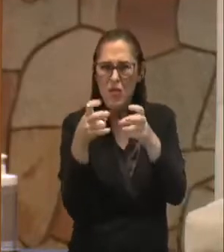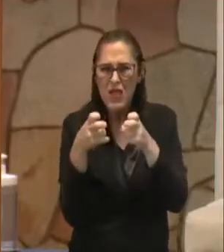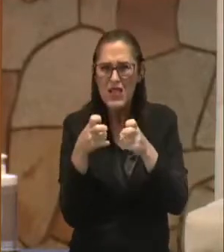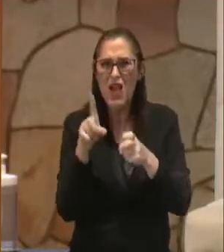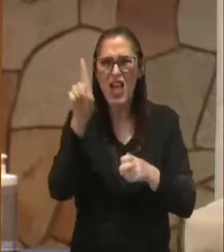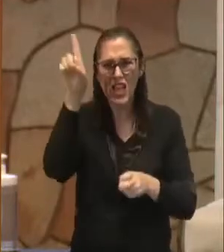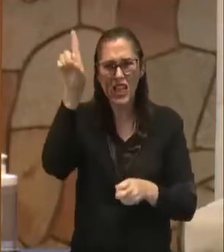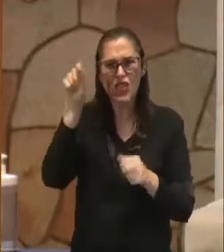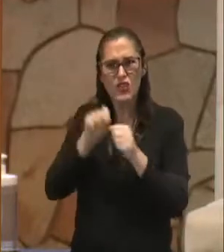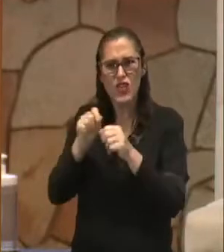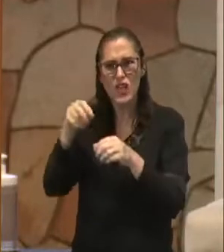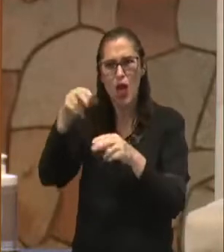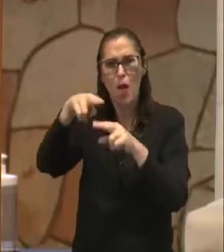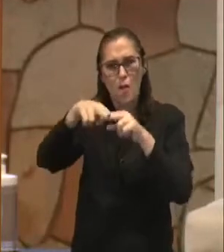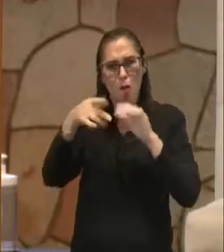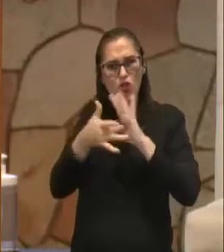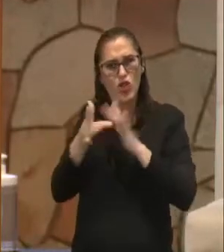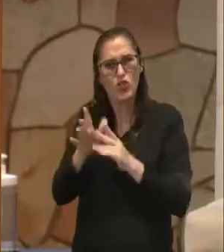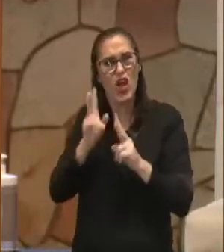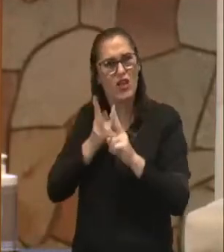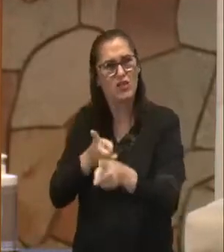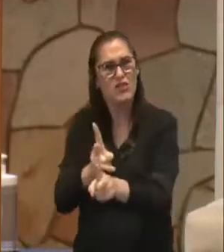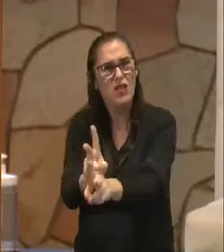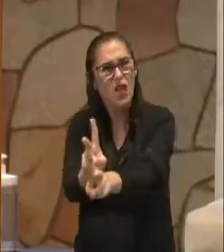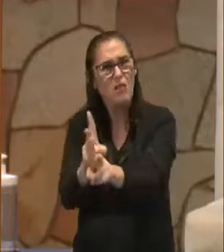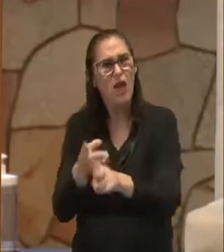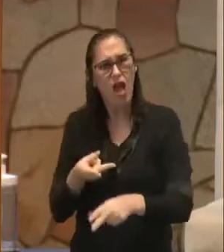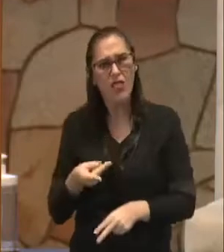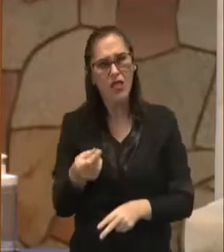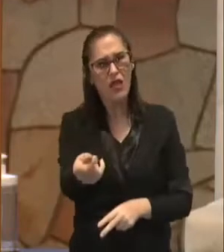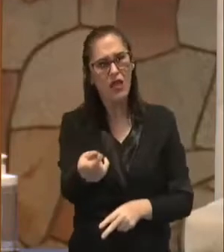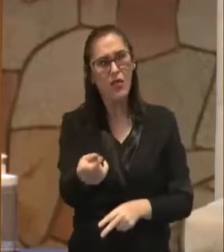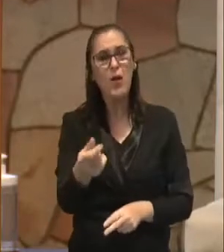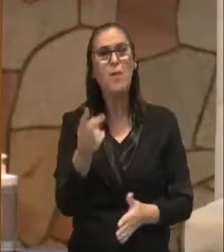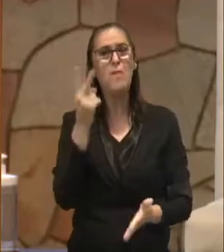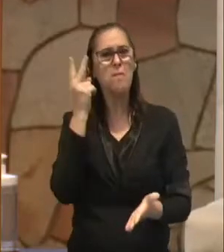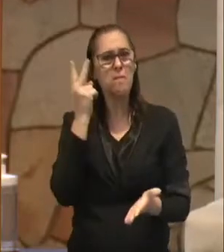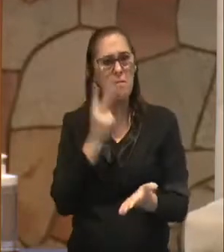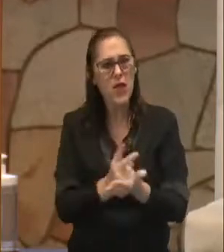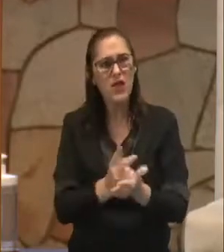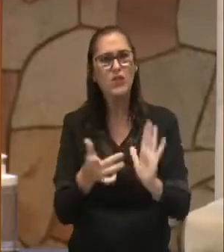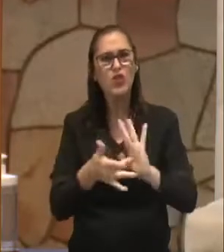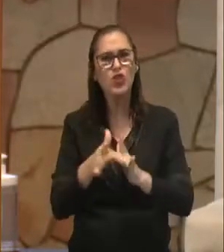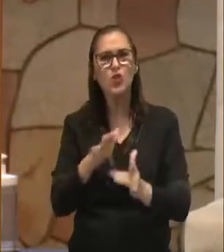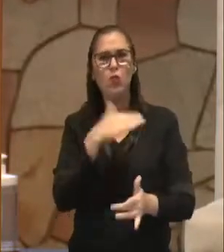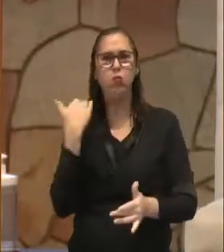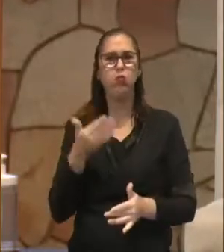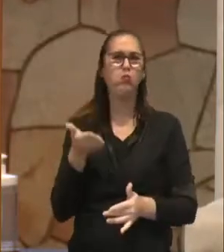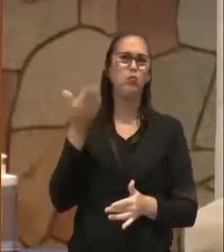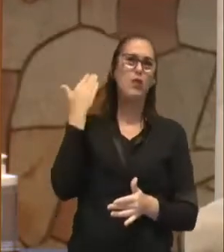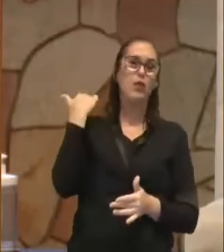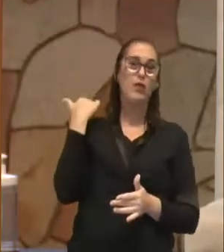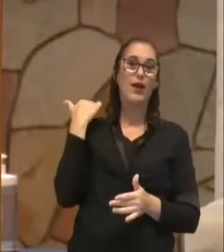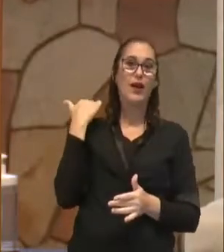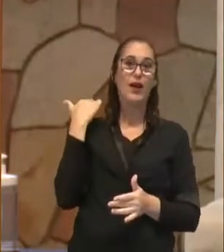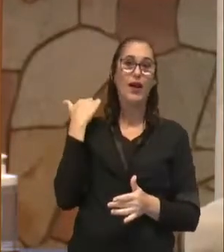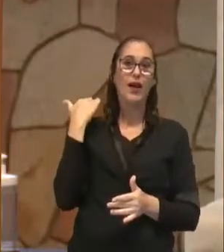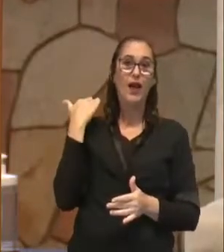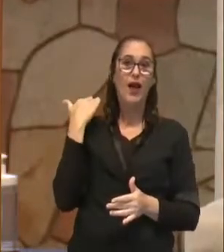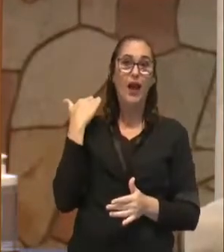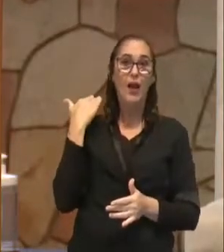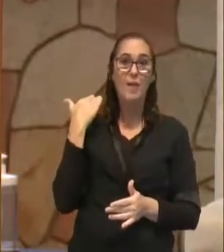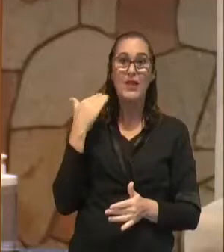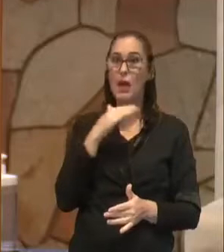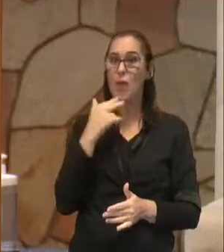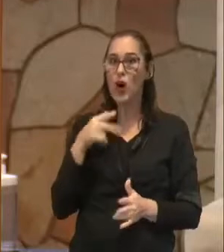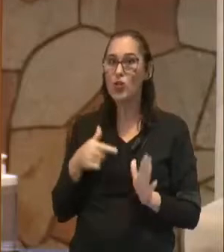Deus fez em Cristo é permanente? Embora Cristo tenha morrido há tanto tempo, os efeitos da sua morte são